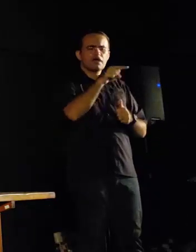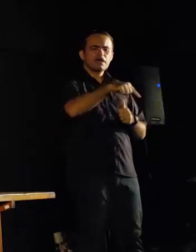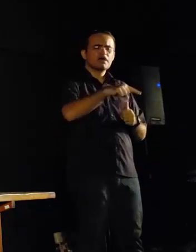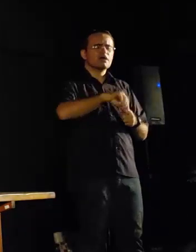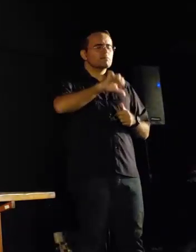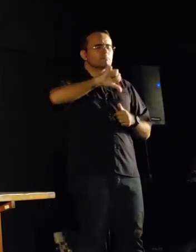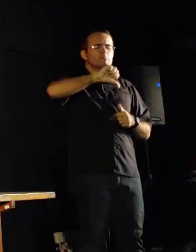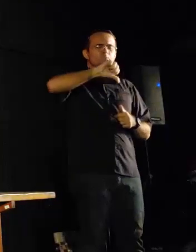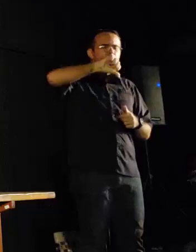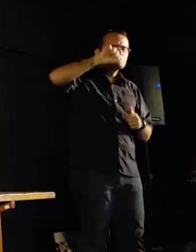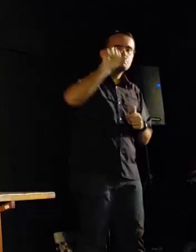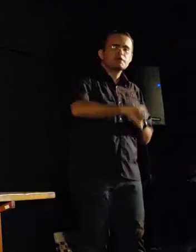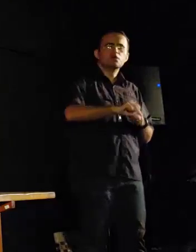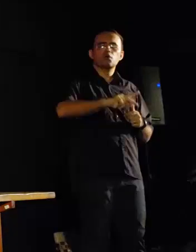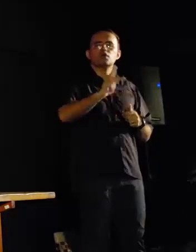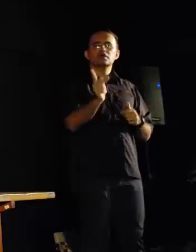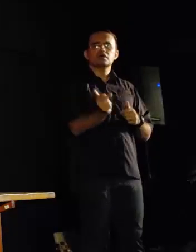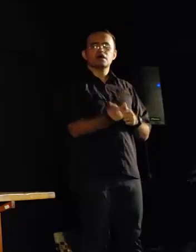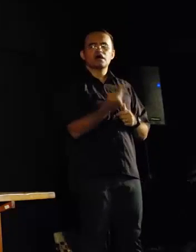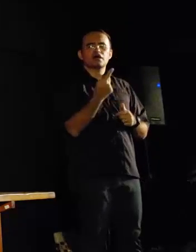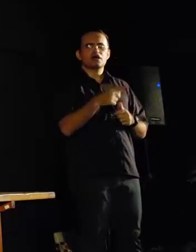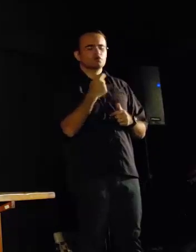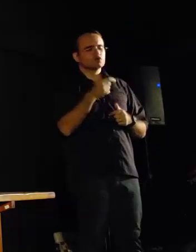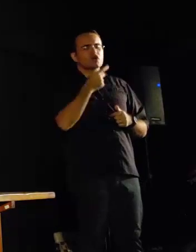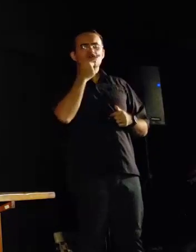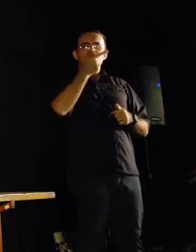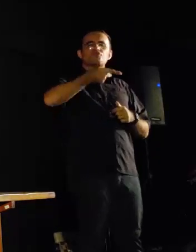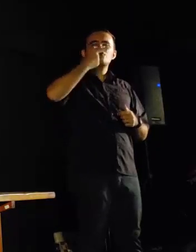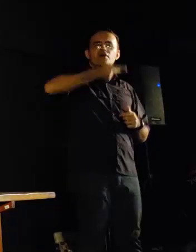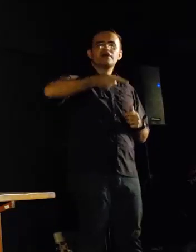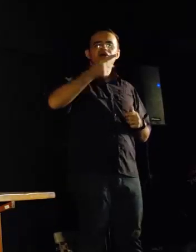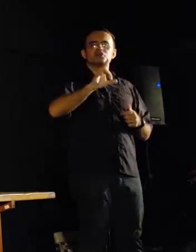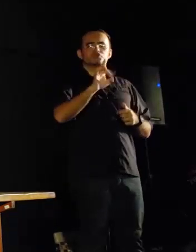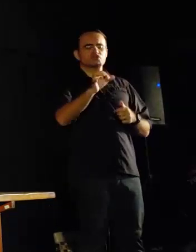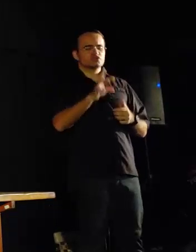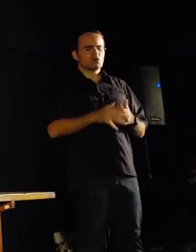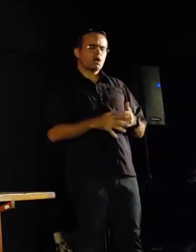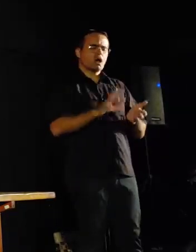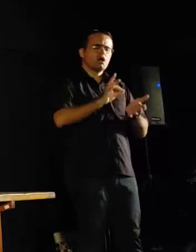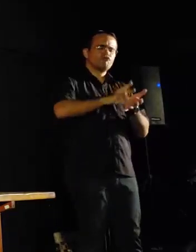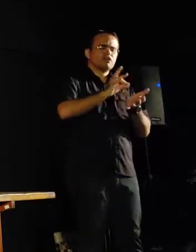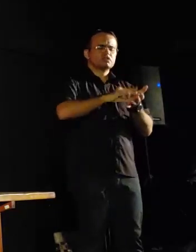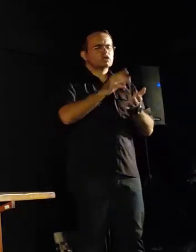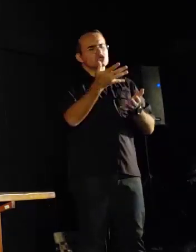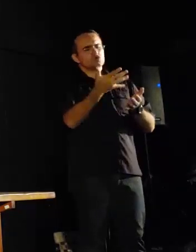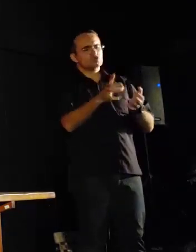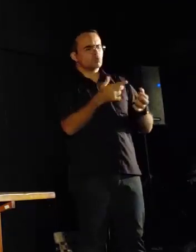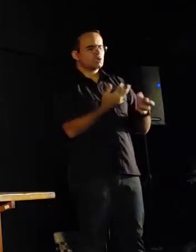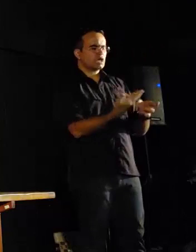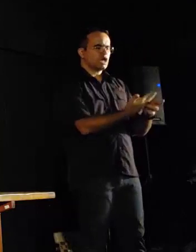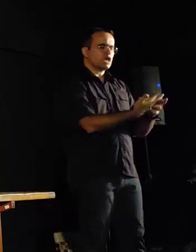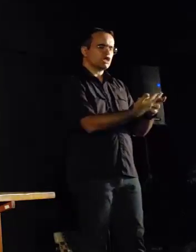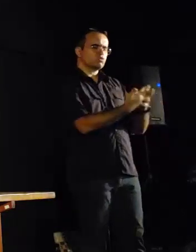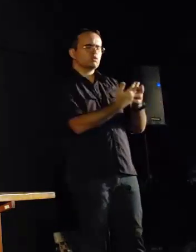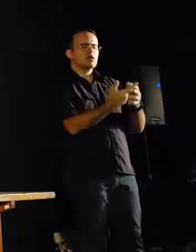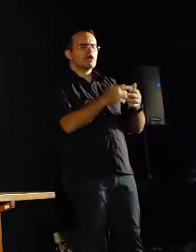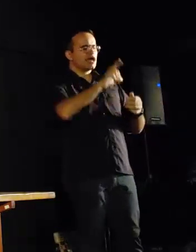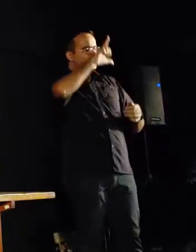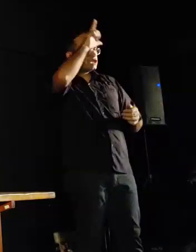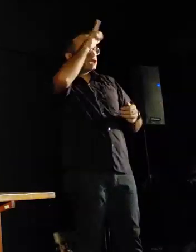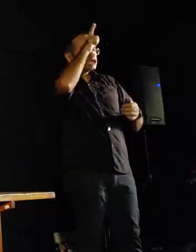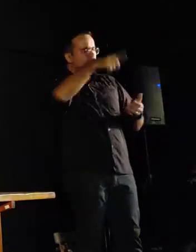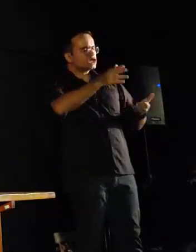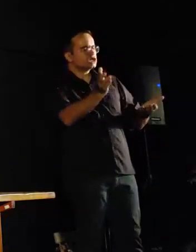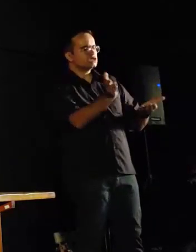pior maneira, com esse discurso de que, não, veja, na verdade, a gente não quer tirar protagonismo de ninguém, na verdade, a gente não tem mais